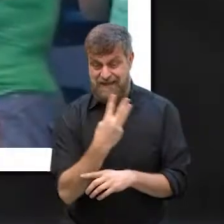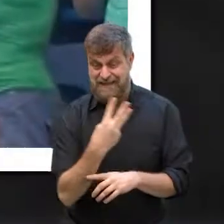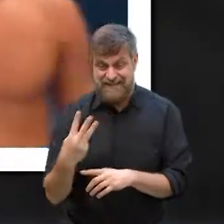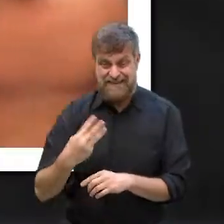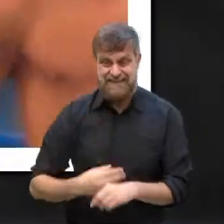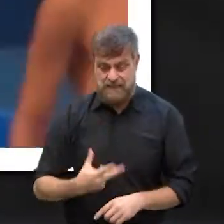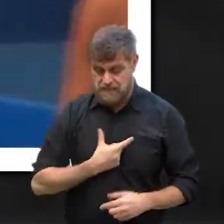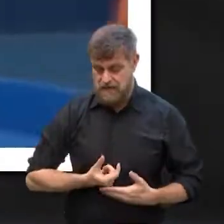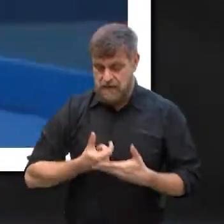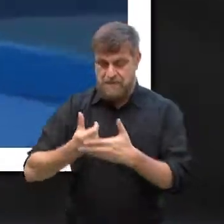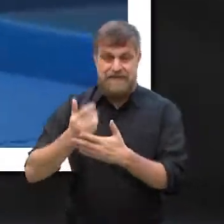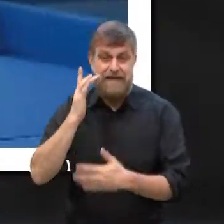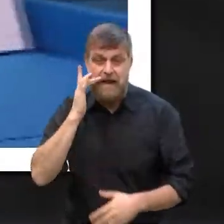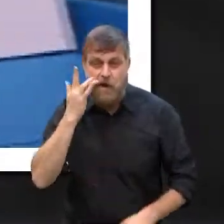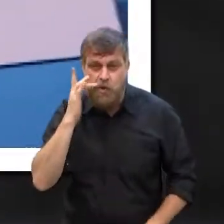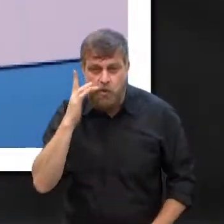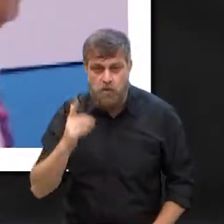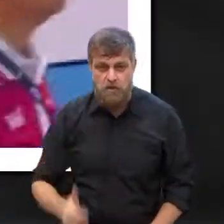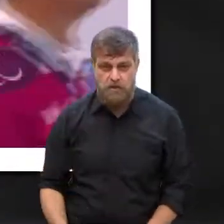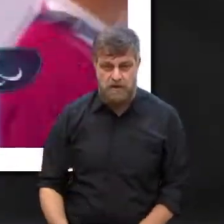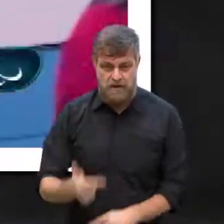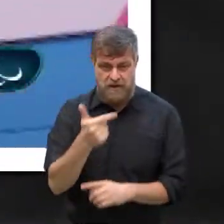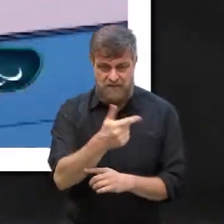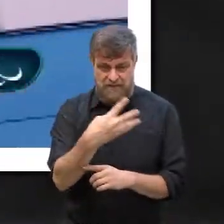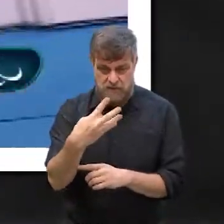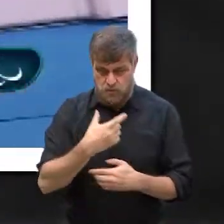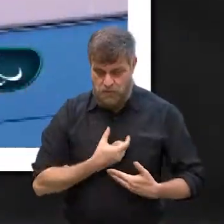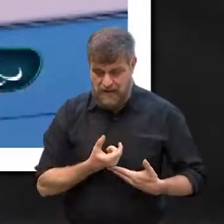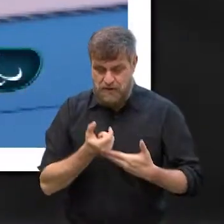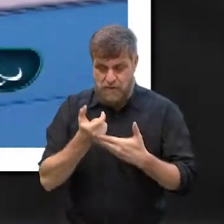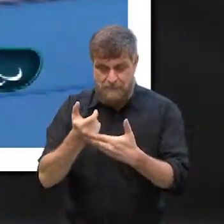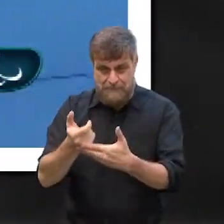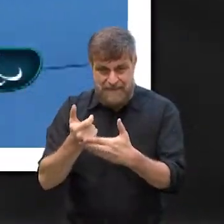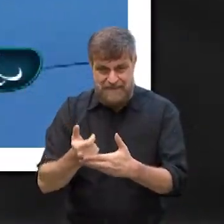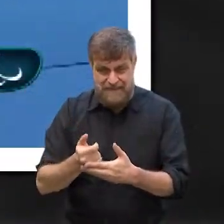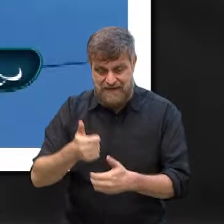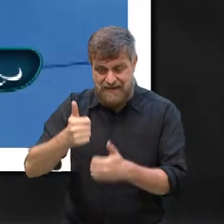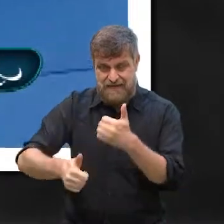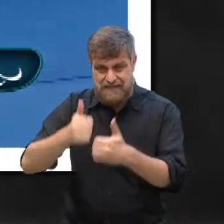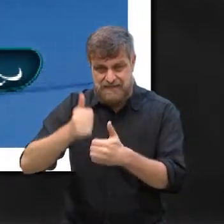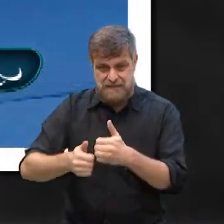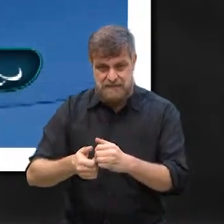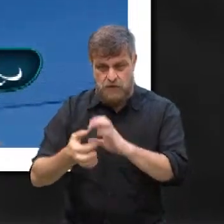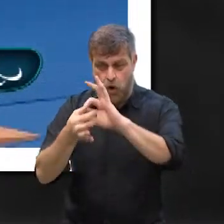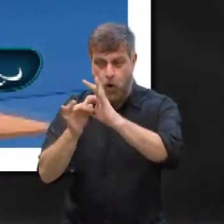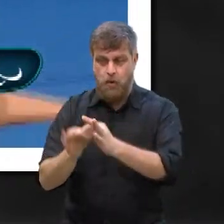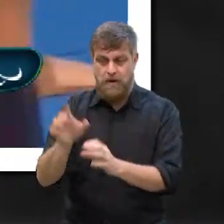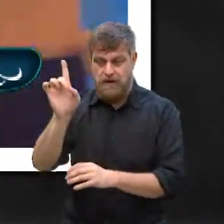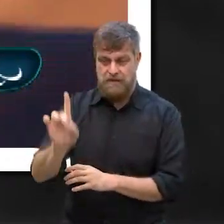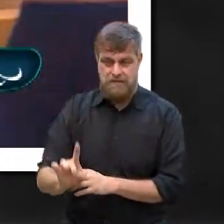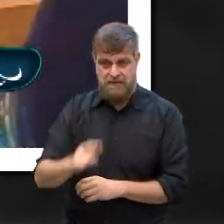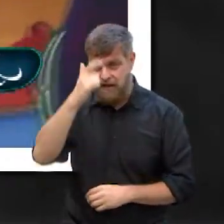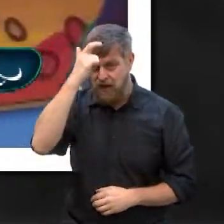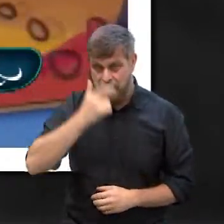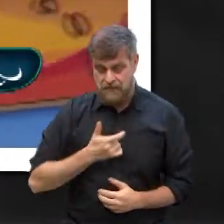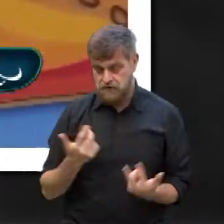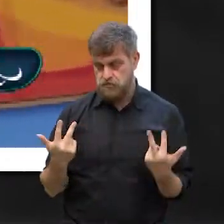de ouro, são 24 medalhas em Jogos Paralímpicos. Mas eu também entendo que eu não sou diferente de nenhum